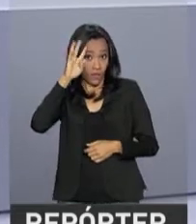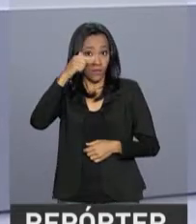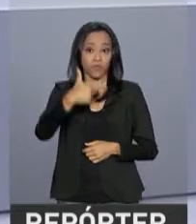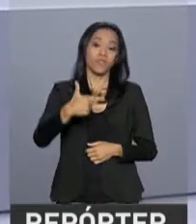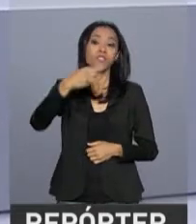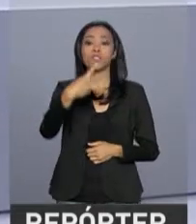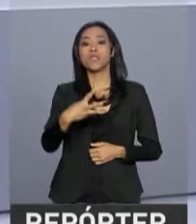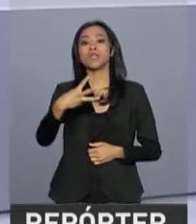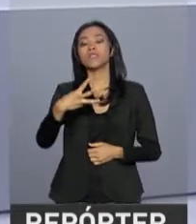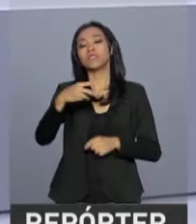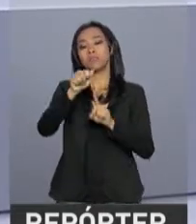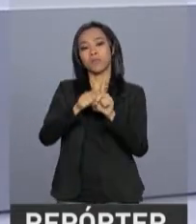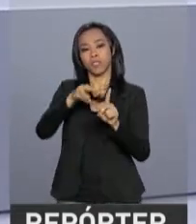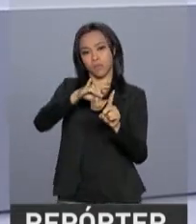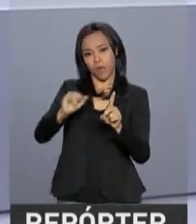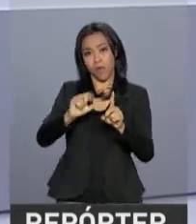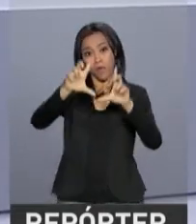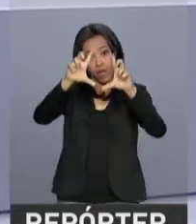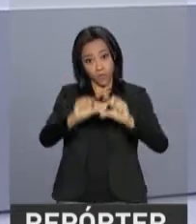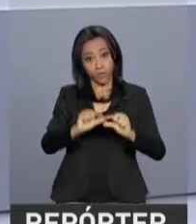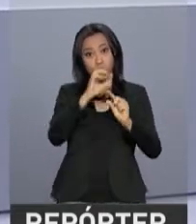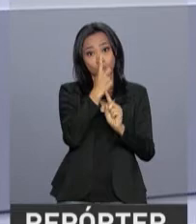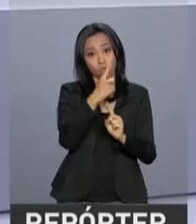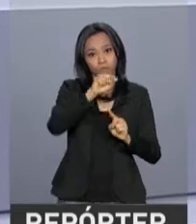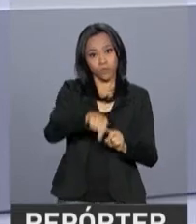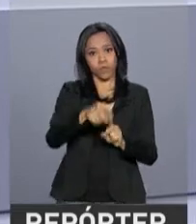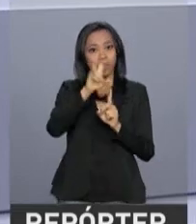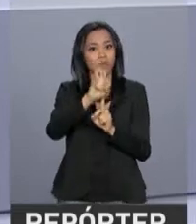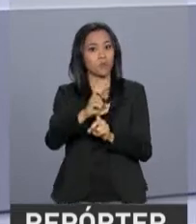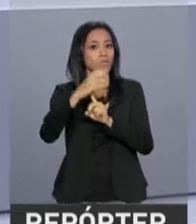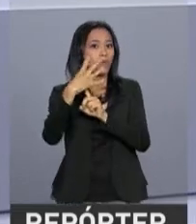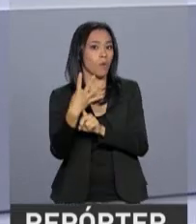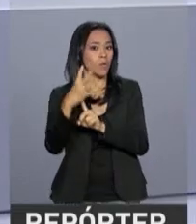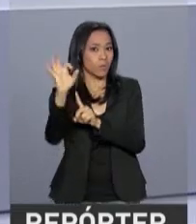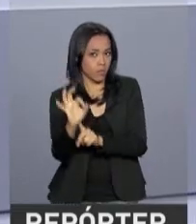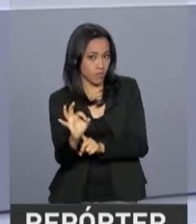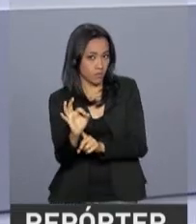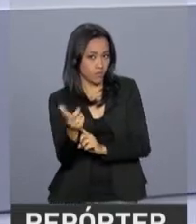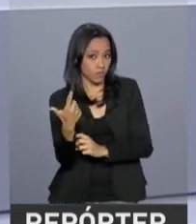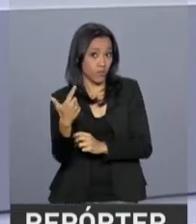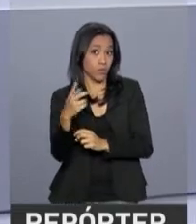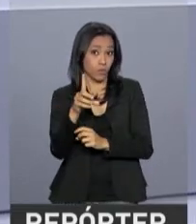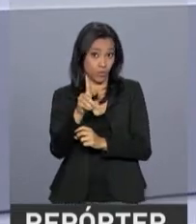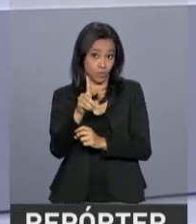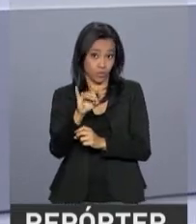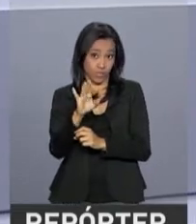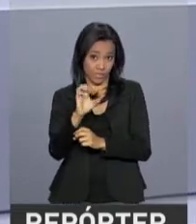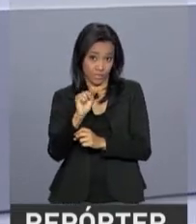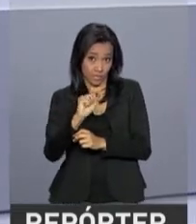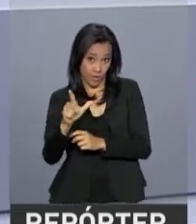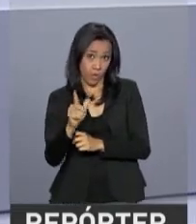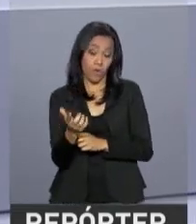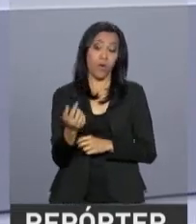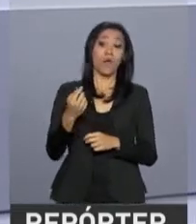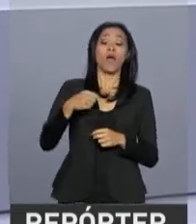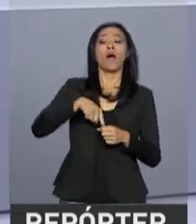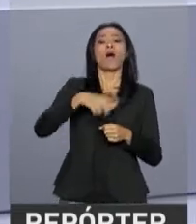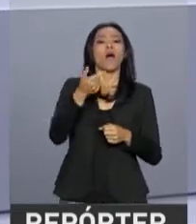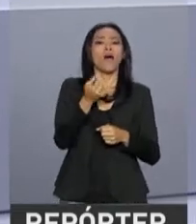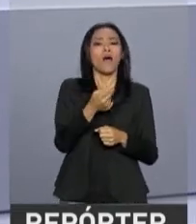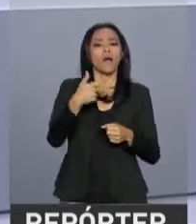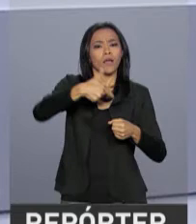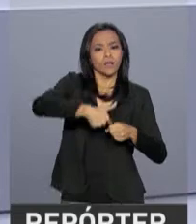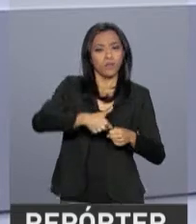o diesel vai reduzir 1,54 por cento já a gasolina deve diminuir para 2 reais e quatro centavos